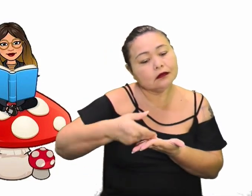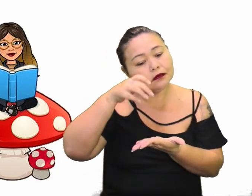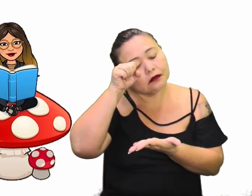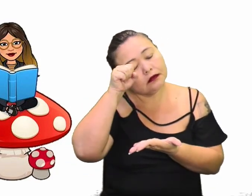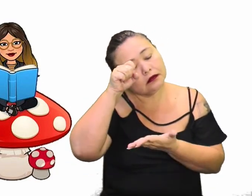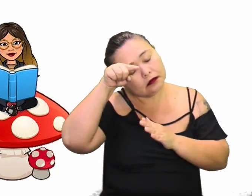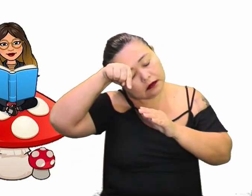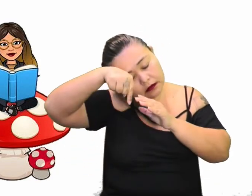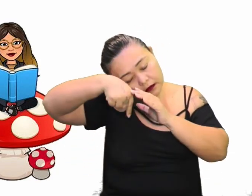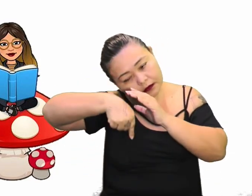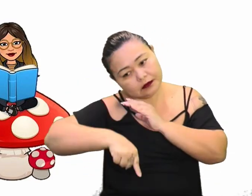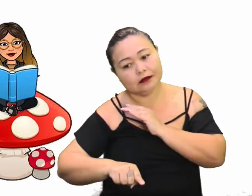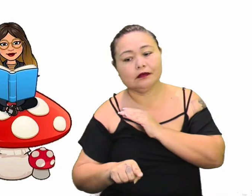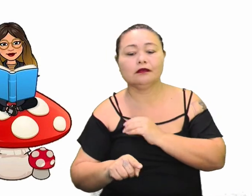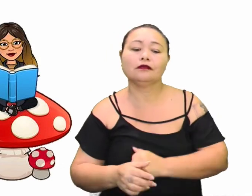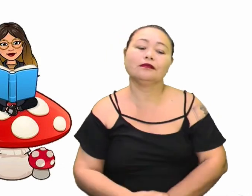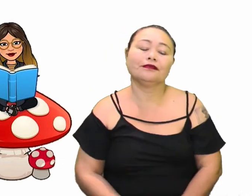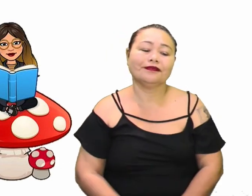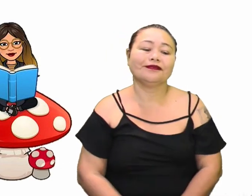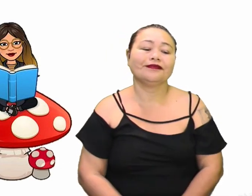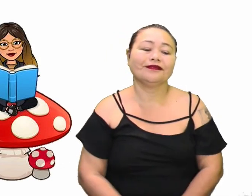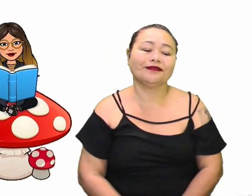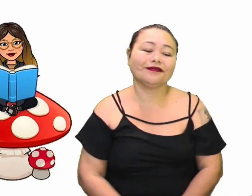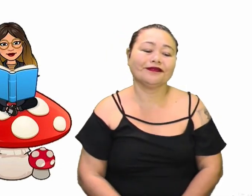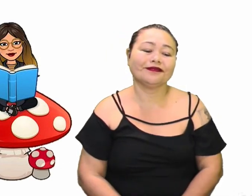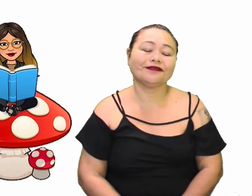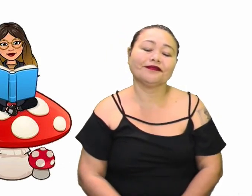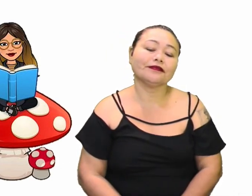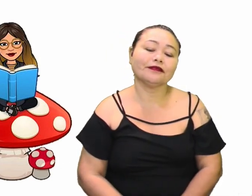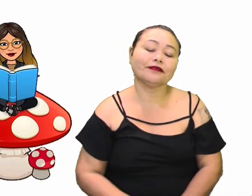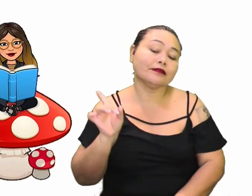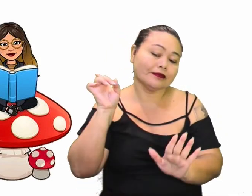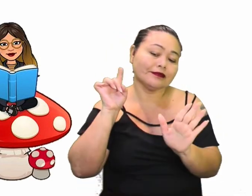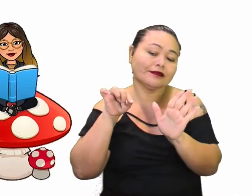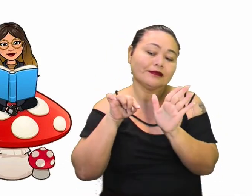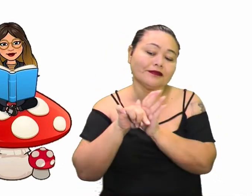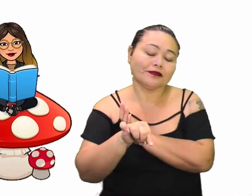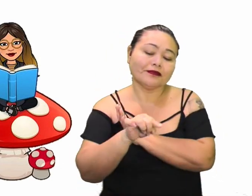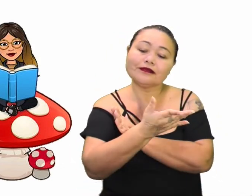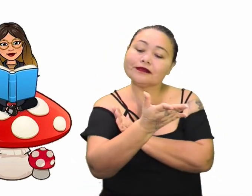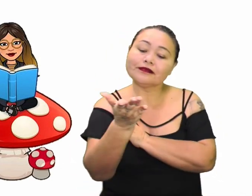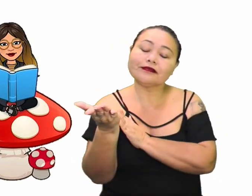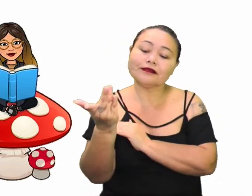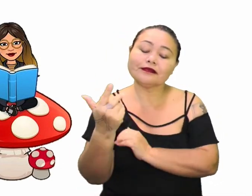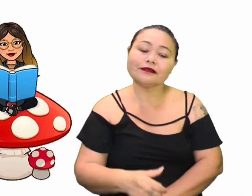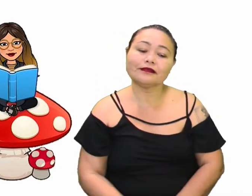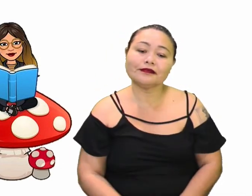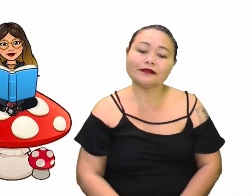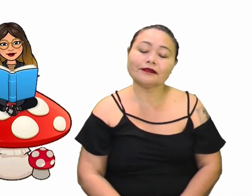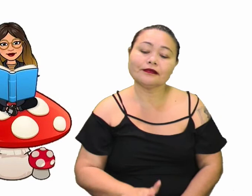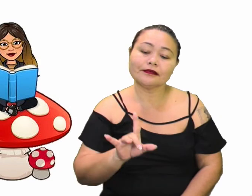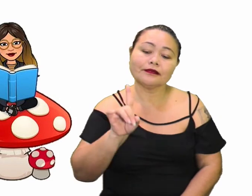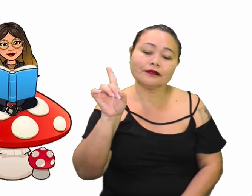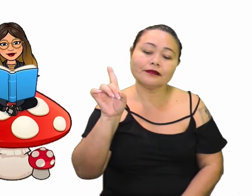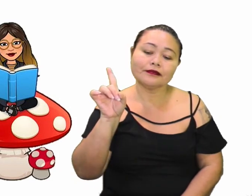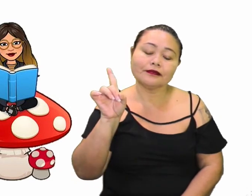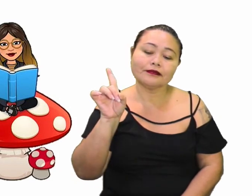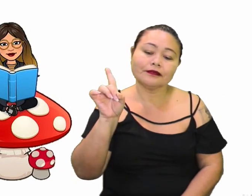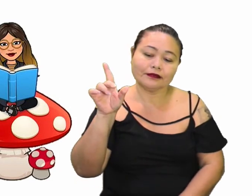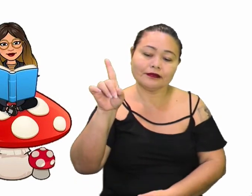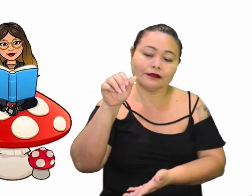O primeiro, a tela é um texto? A foto da favela da Rocinha é um texto? Sim ou não? E você